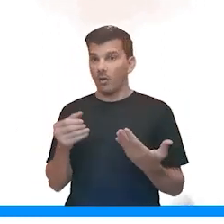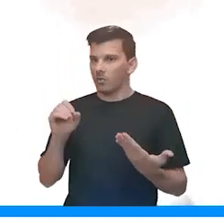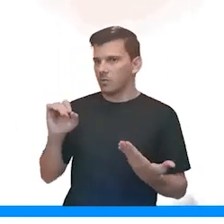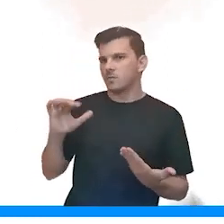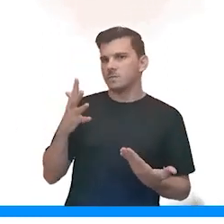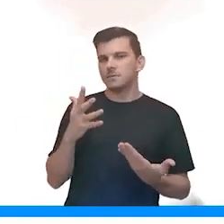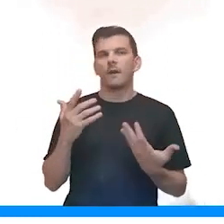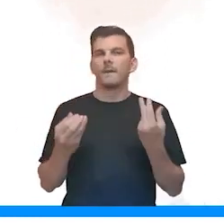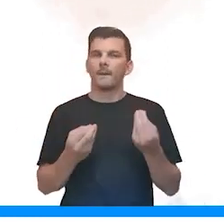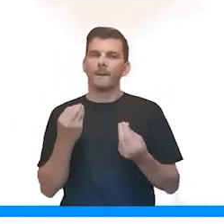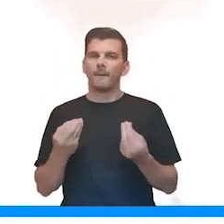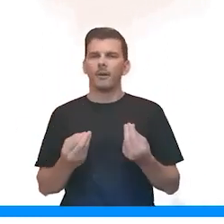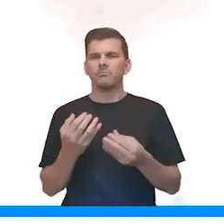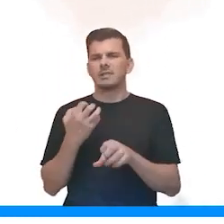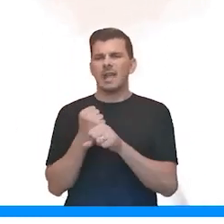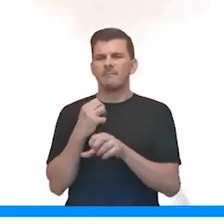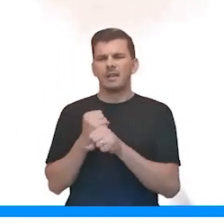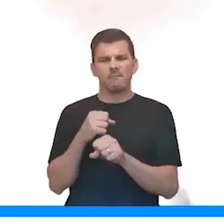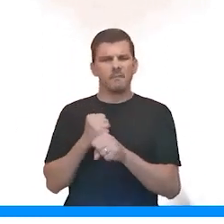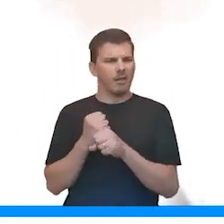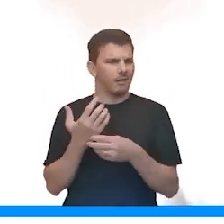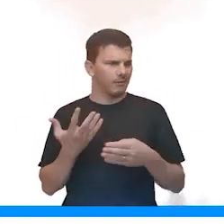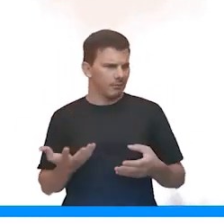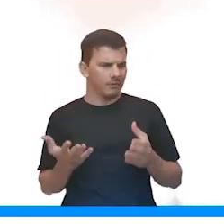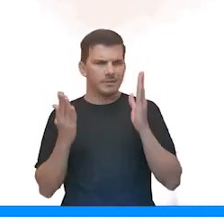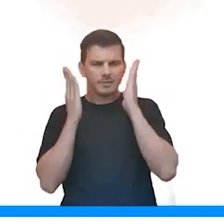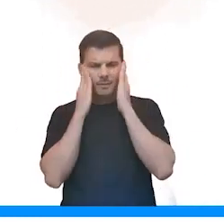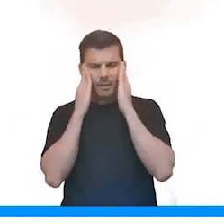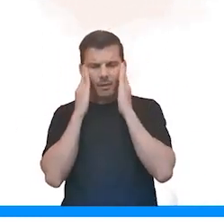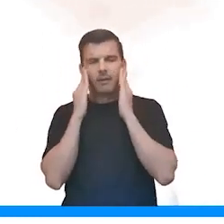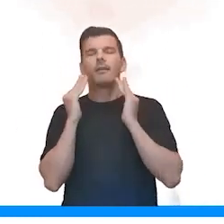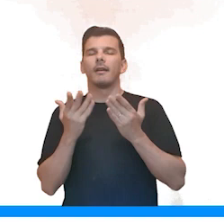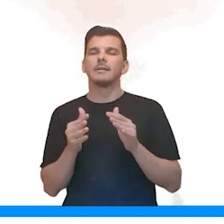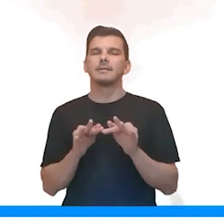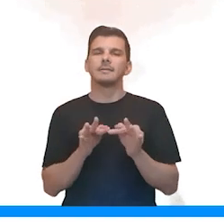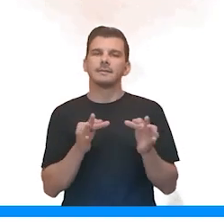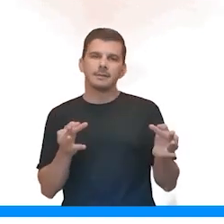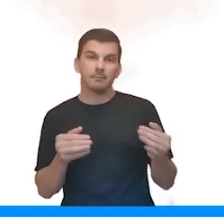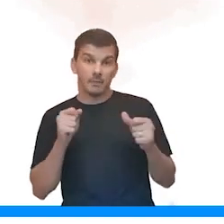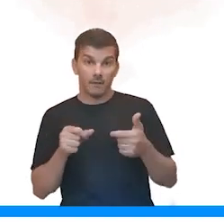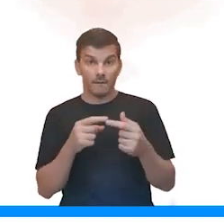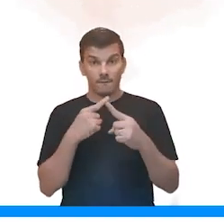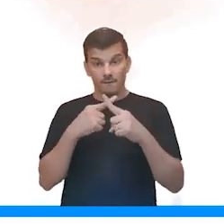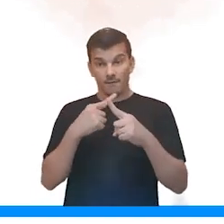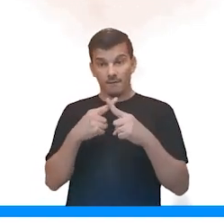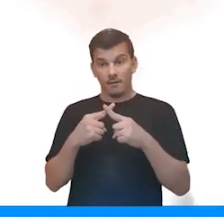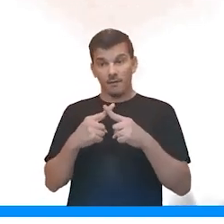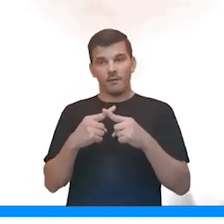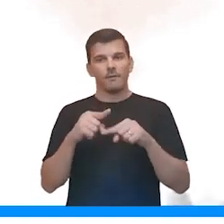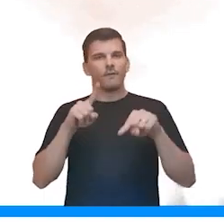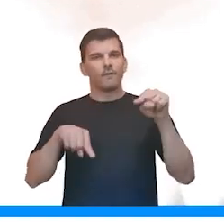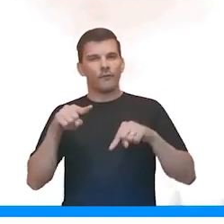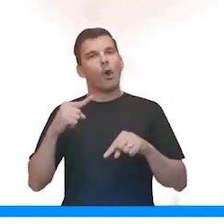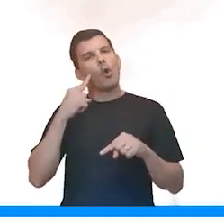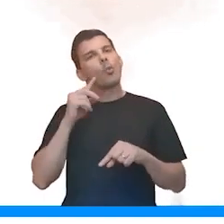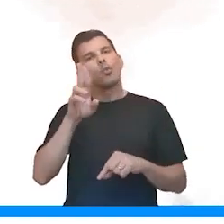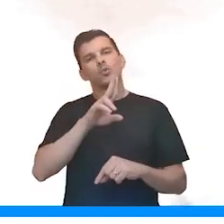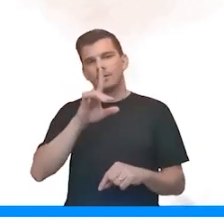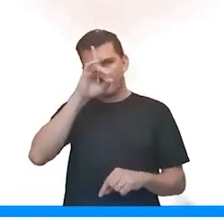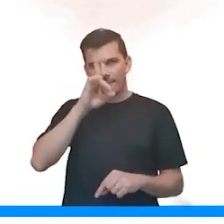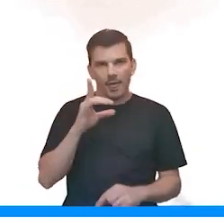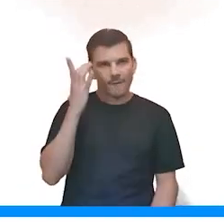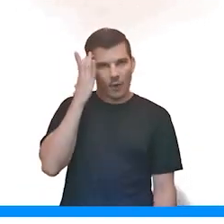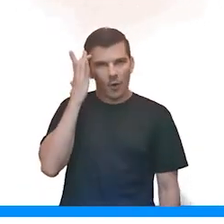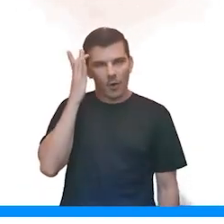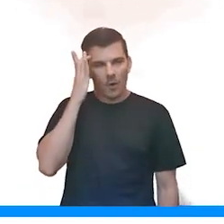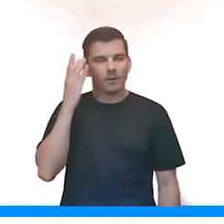questões de energia e eu falei o que acontece com o gás. Mas como eu calculo realmente, professor, o trabalho de um gás? É bem simples, basta você multiplicar pressão